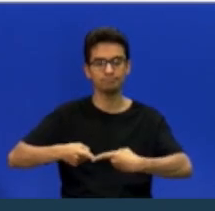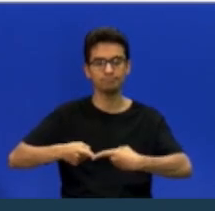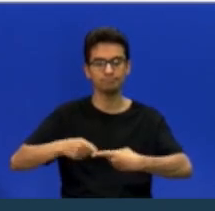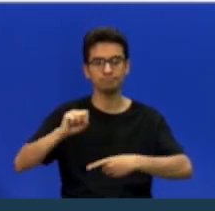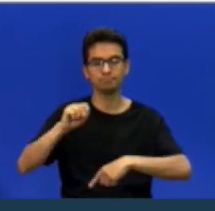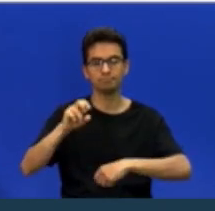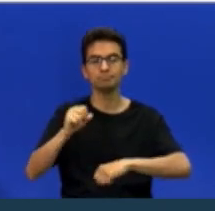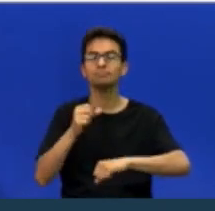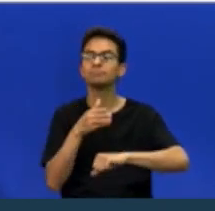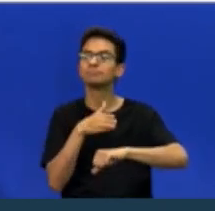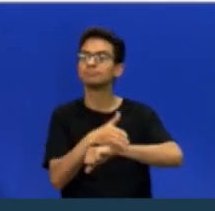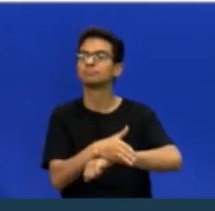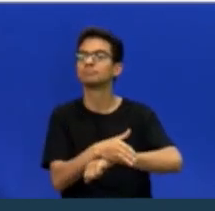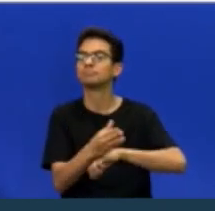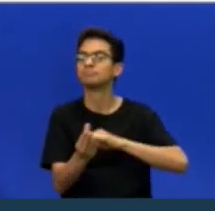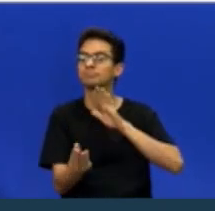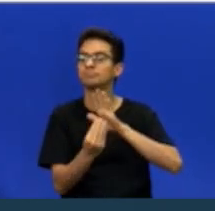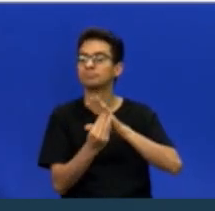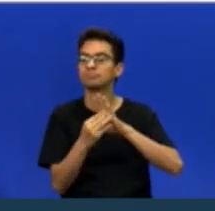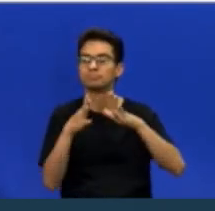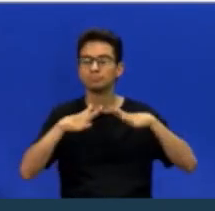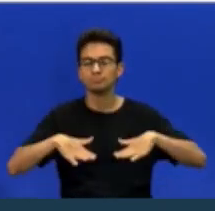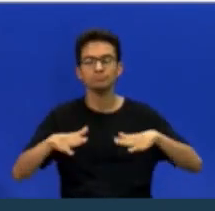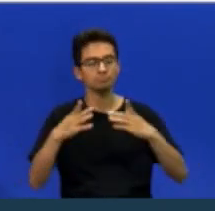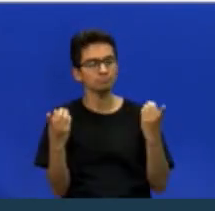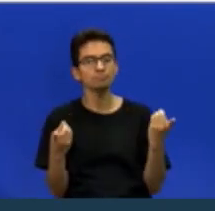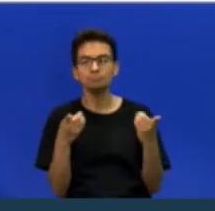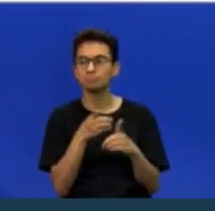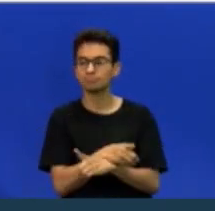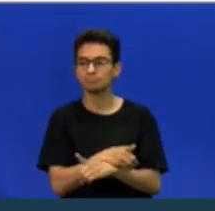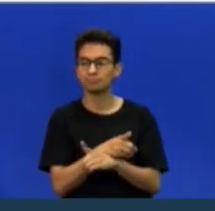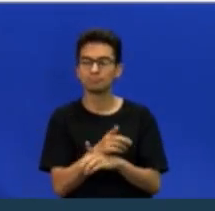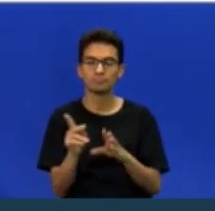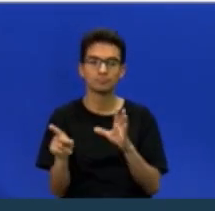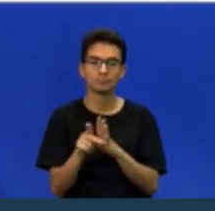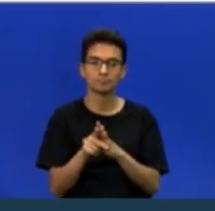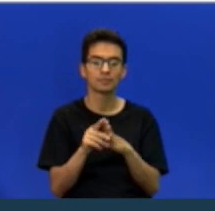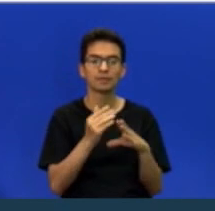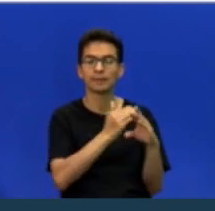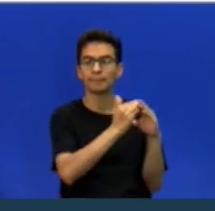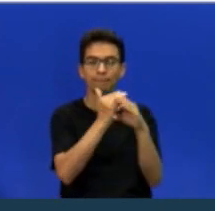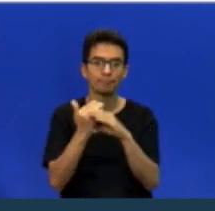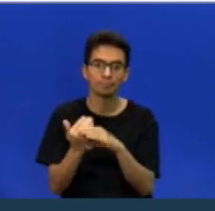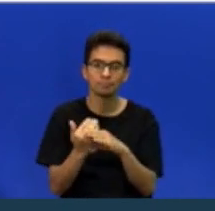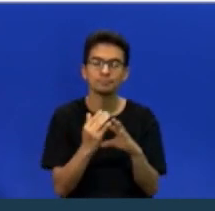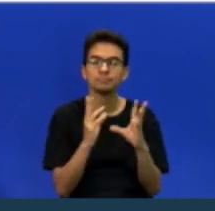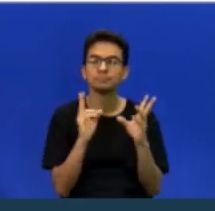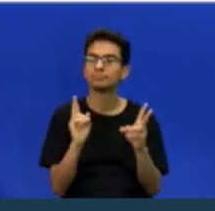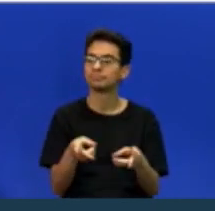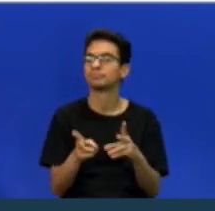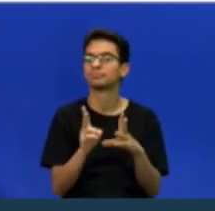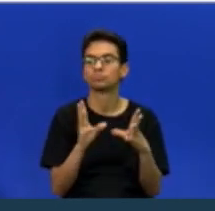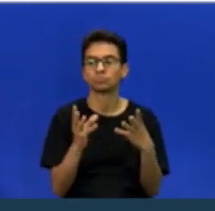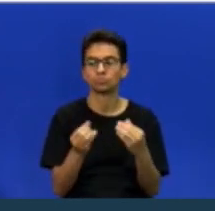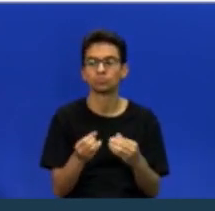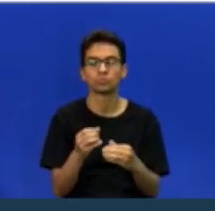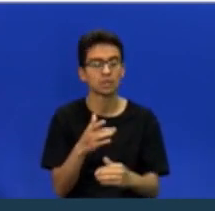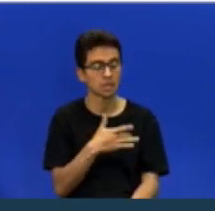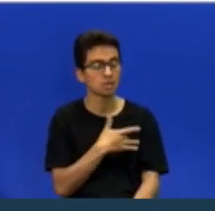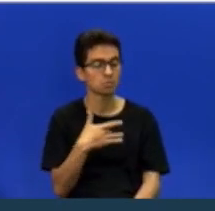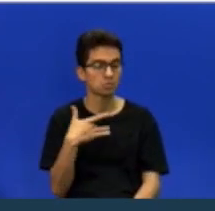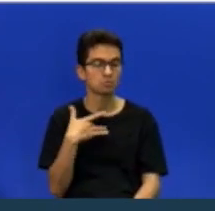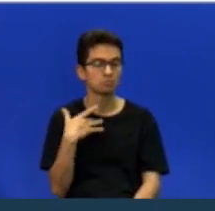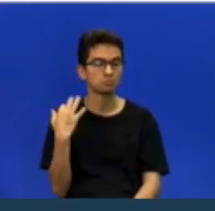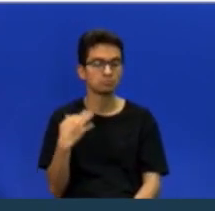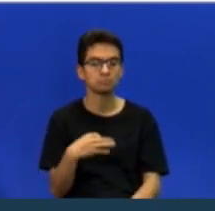pelo fato de apontar para uma lógica totalmente oposta à da universalidade, da integralidade, da promoção da saúde. Então, uma